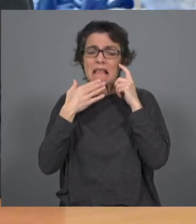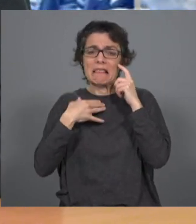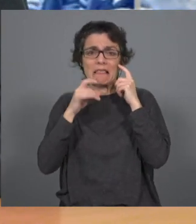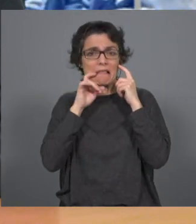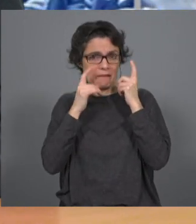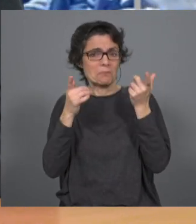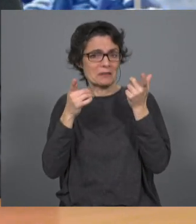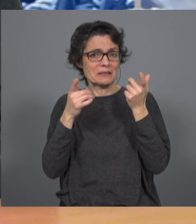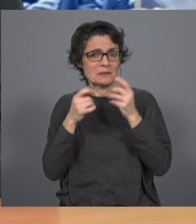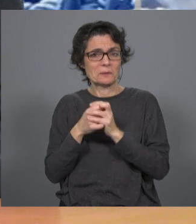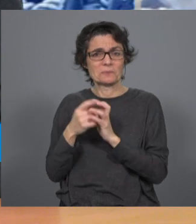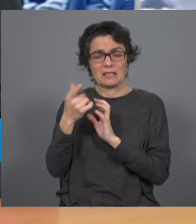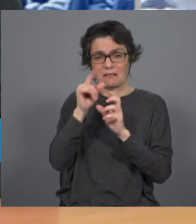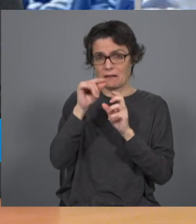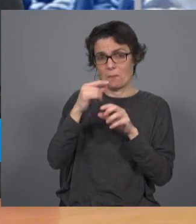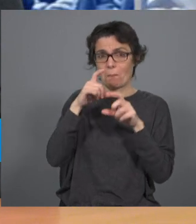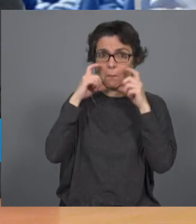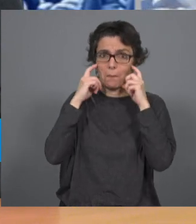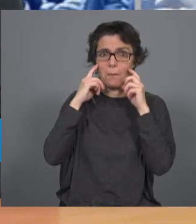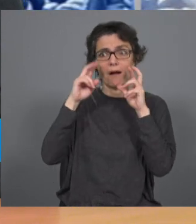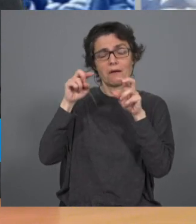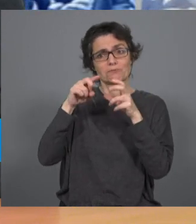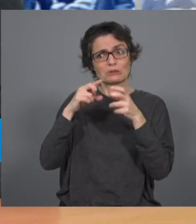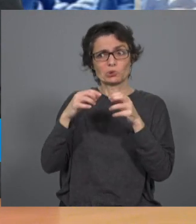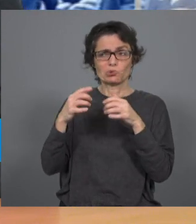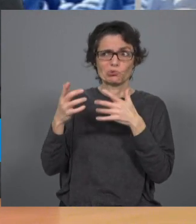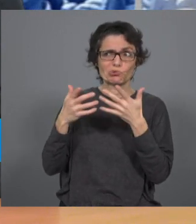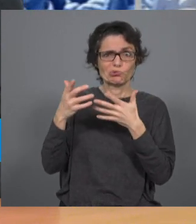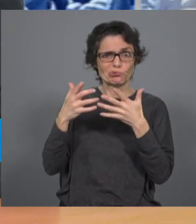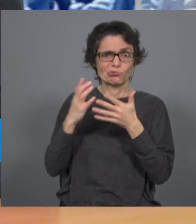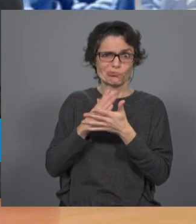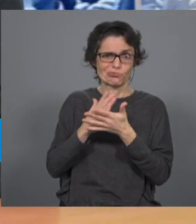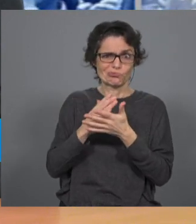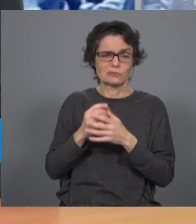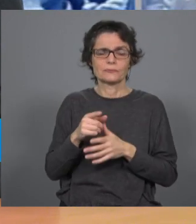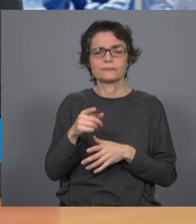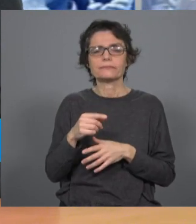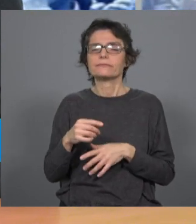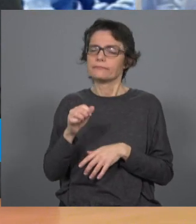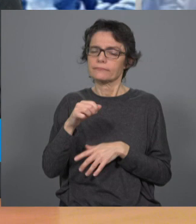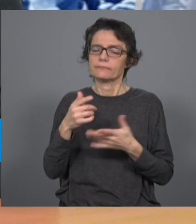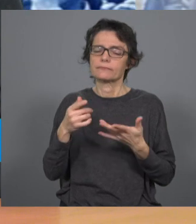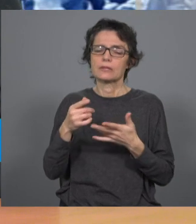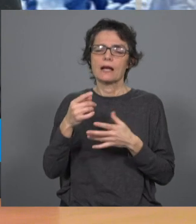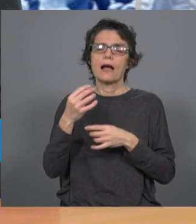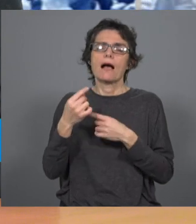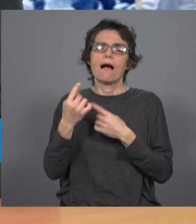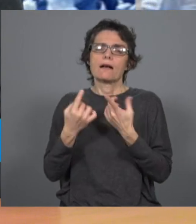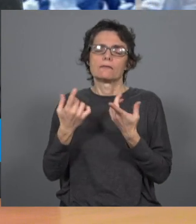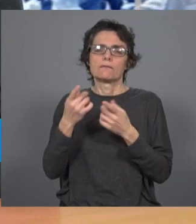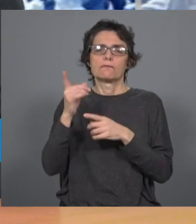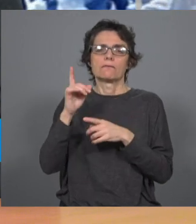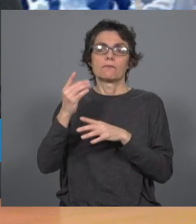Sobretudo não foi unânime numa fase inicial, quando não havia, podemos dizer assim, evidência científica da validade